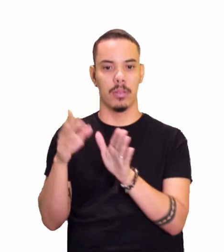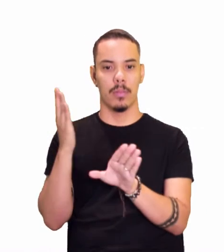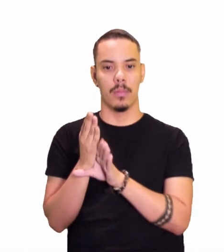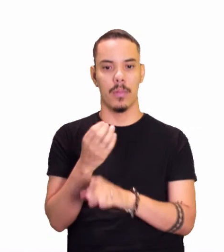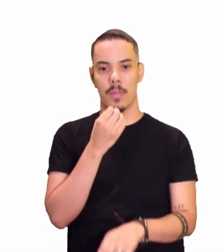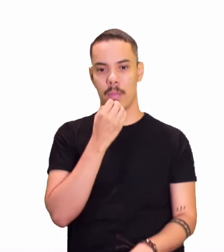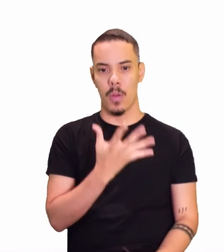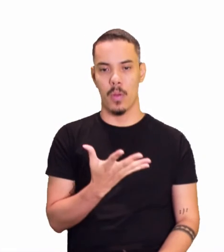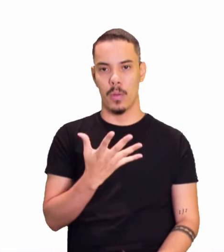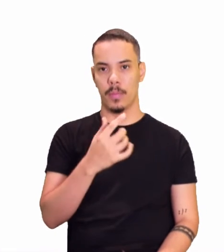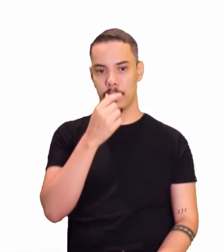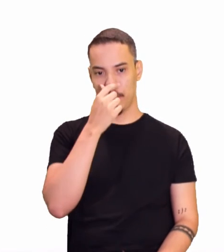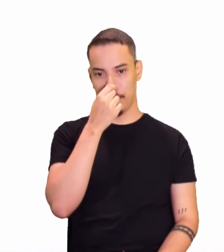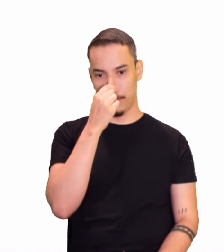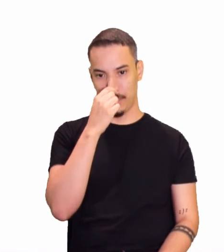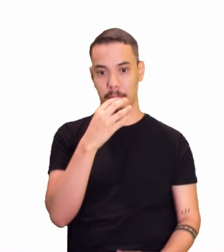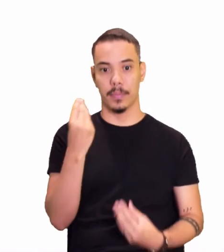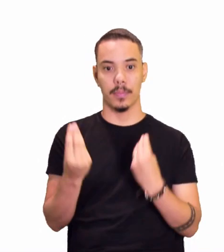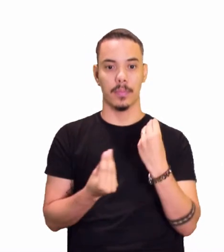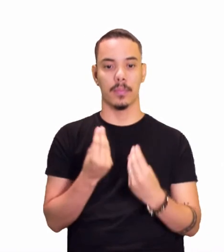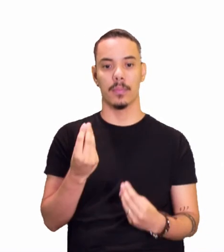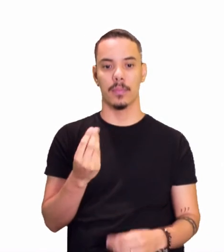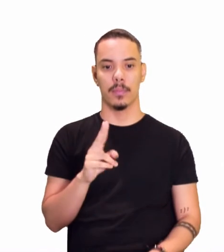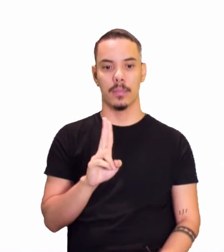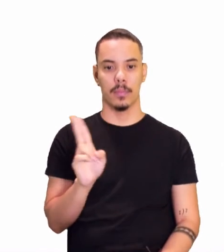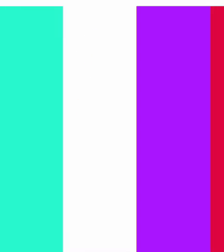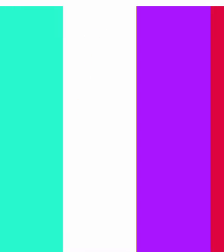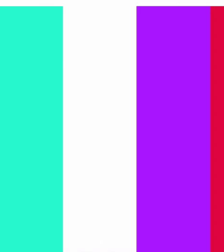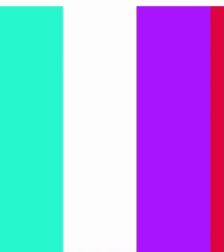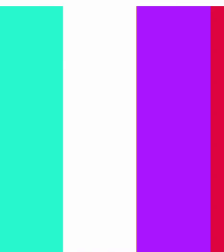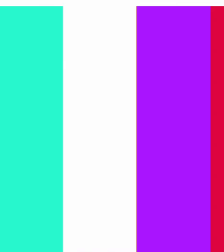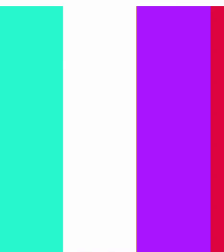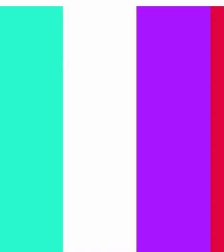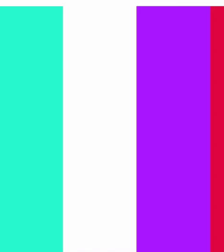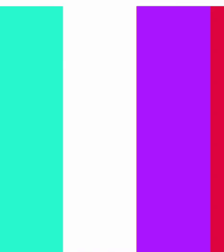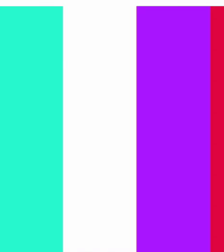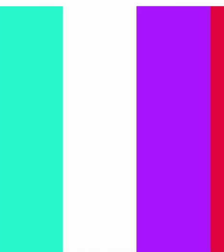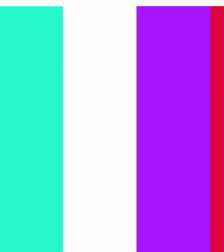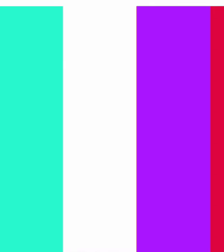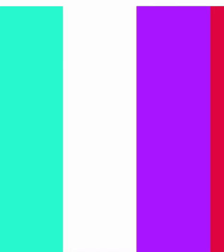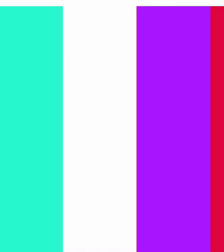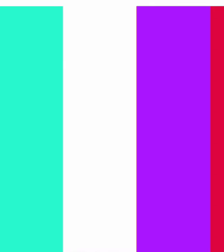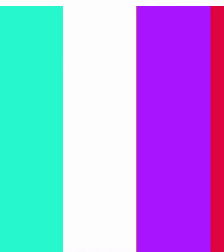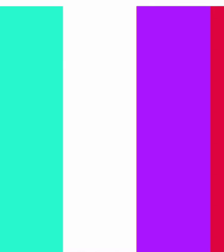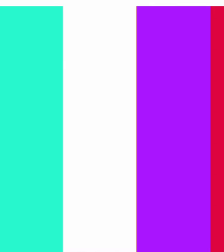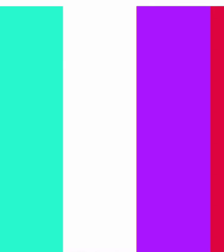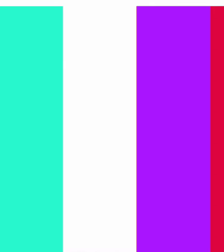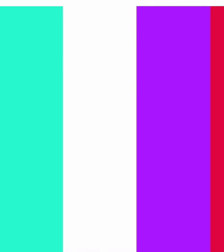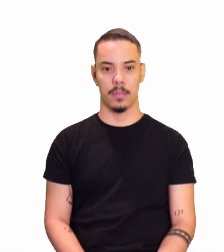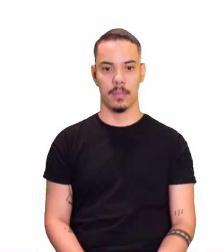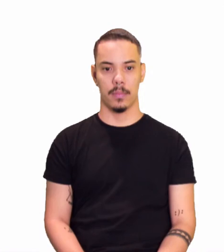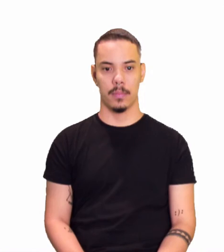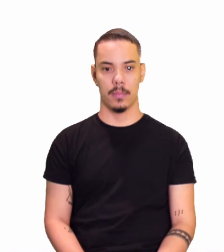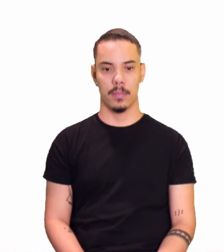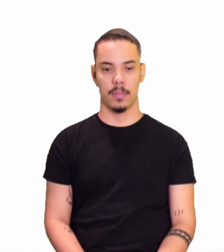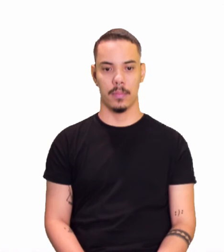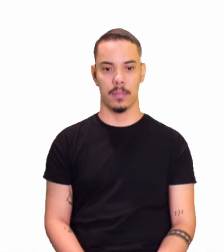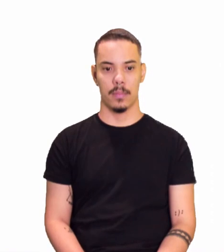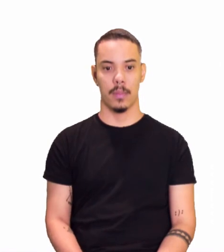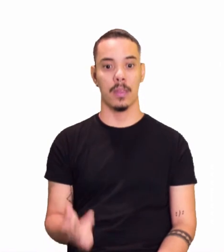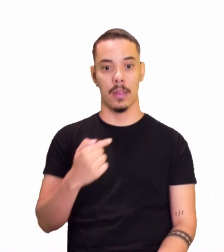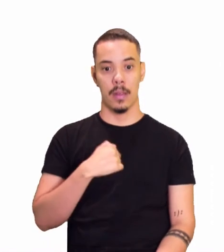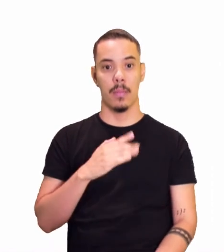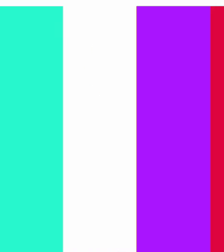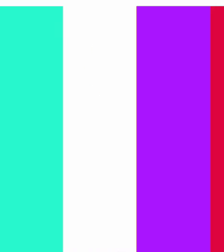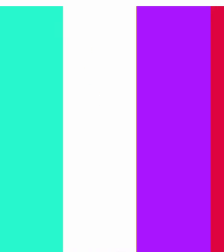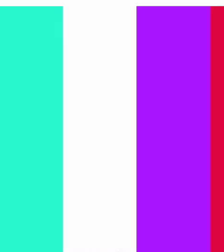bom é porfiar. Como has nome, cavaleiro? Eu hei nome em todo mundo, e meu tempo todo